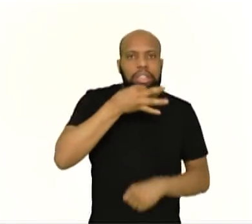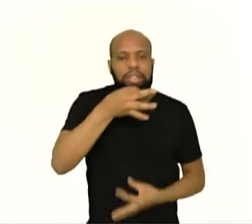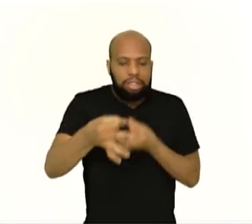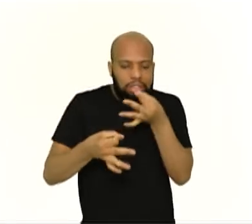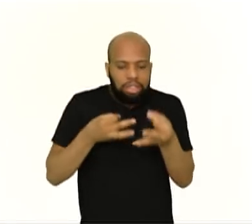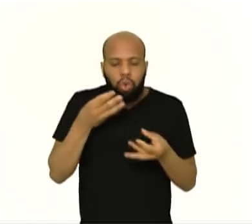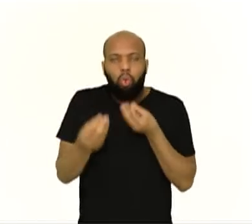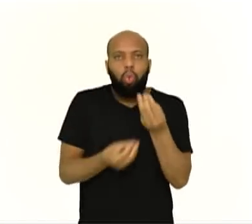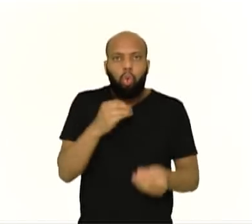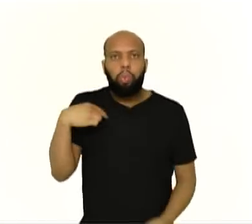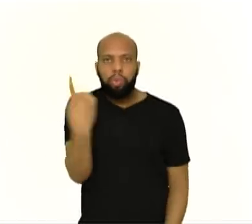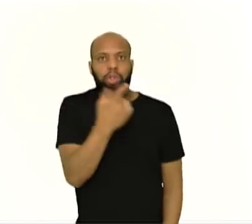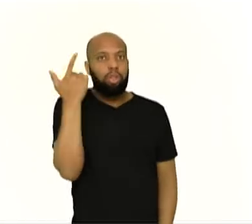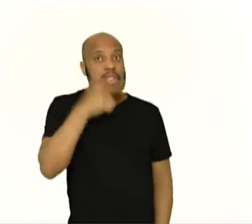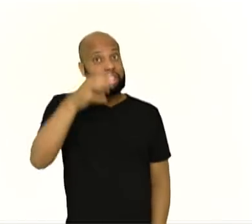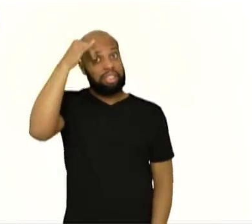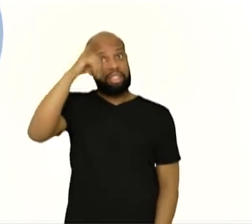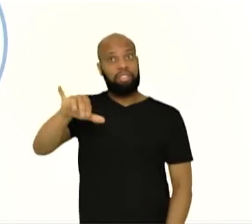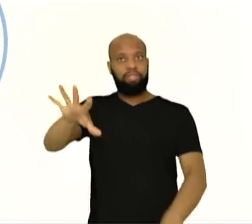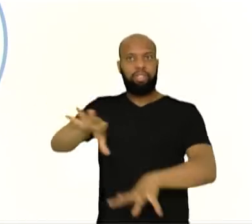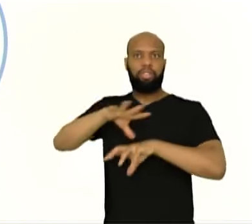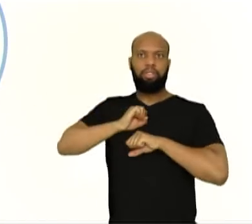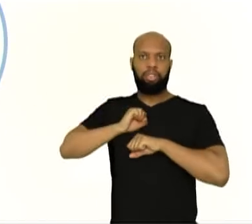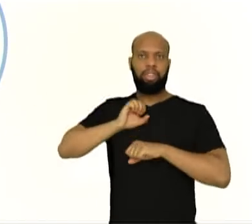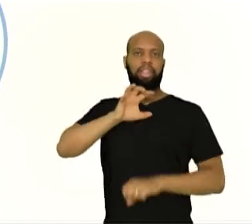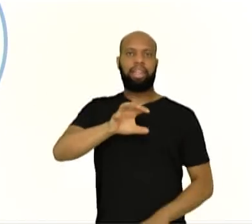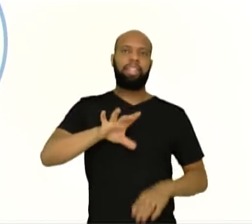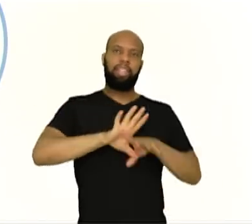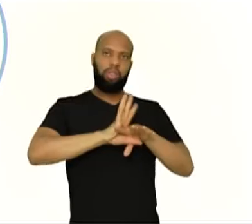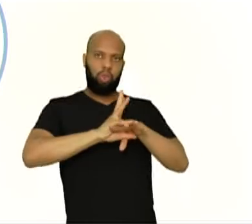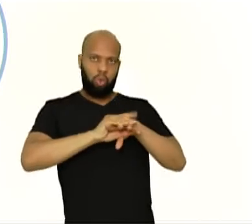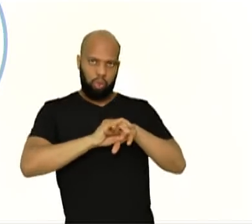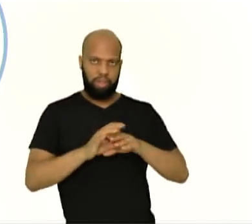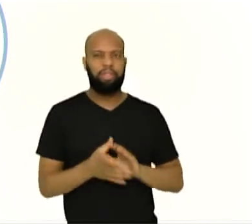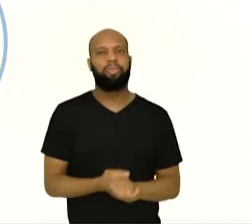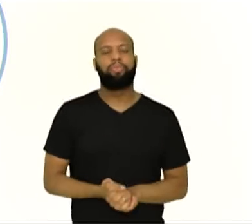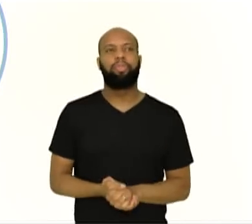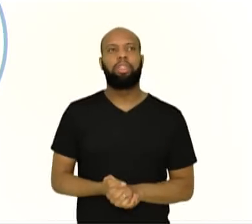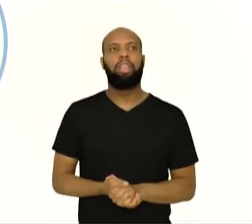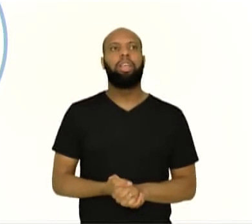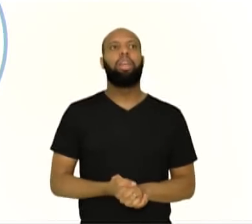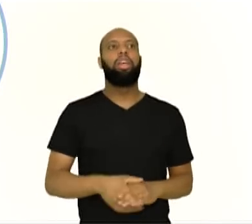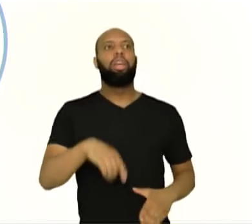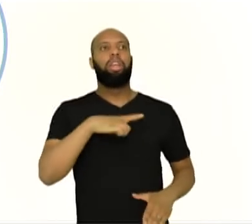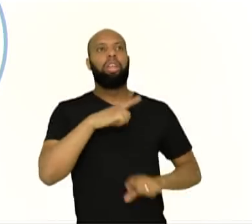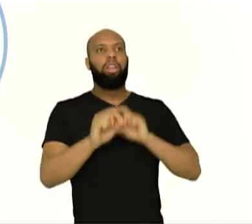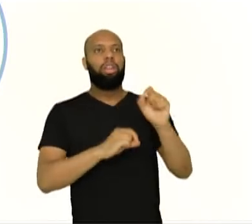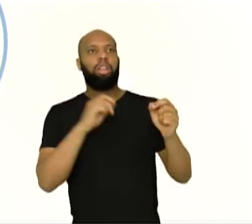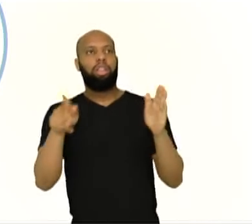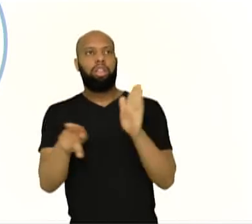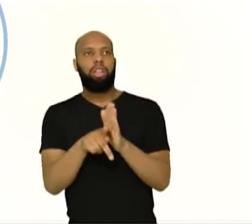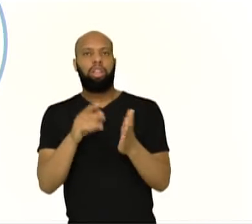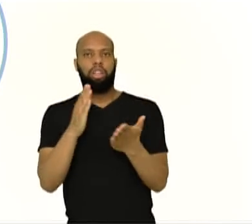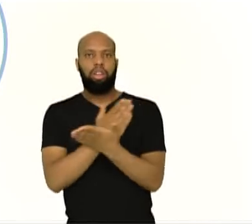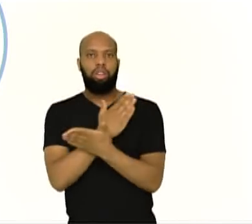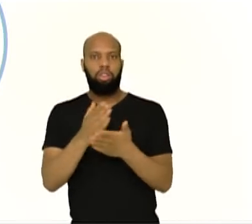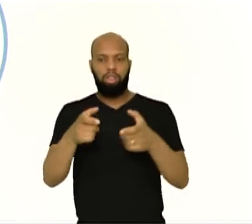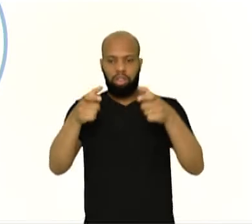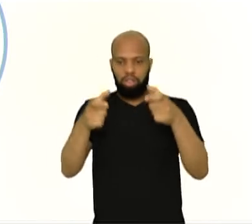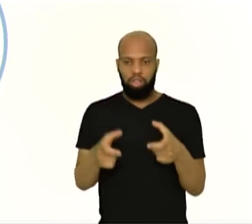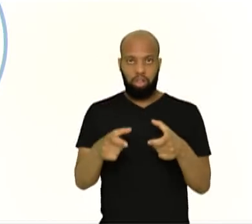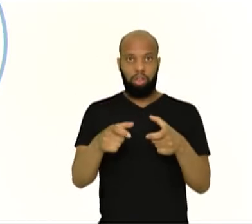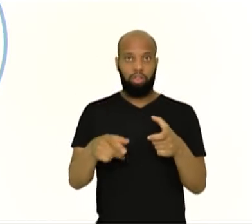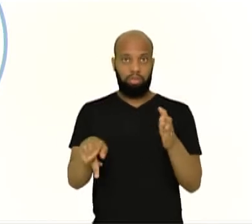como nós devemos evitar ter essa doença. Ter instalações sanitárias adequadas, ou seja,